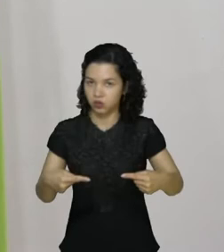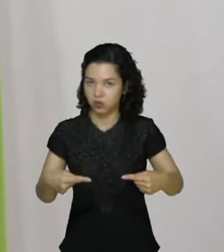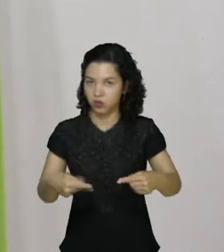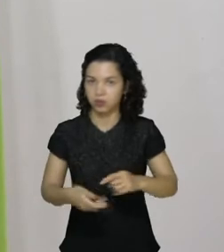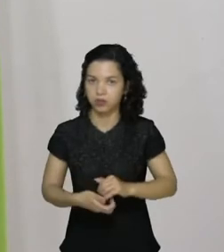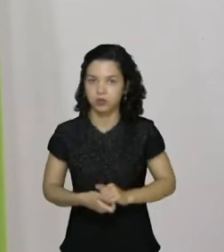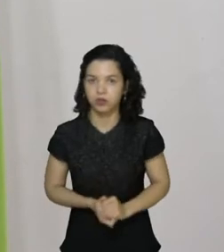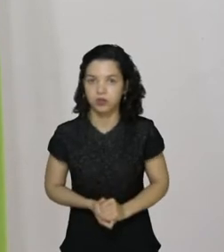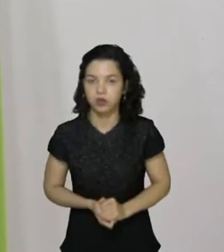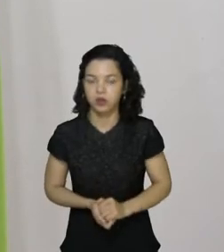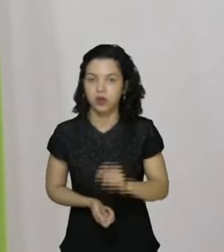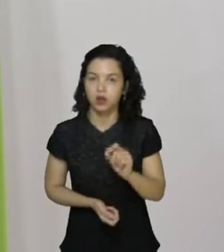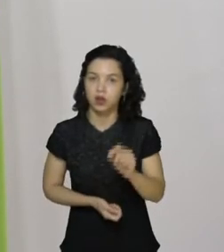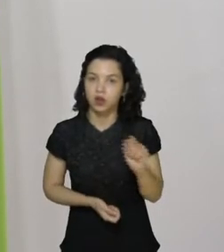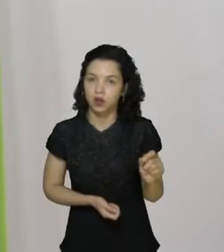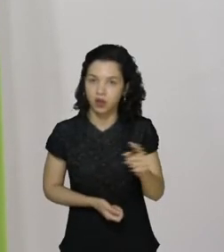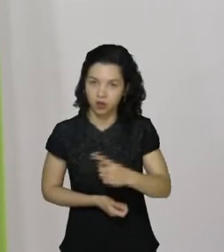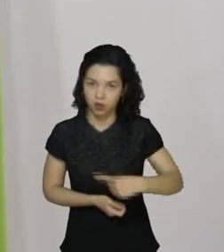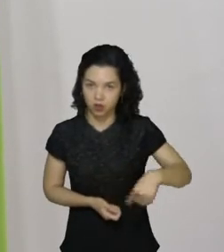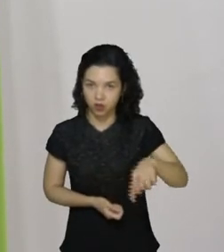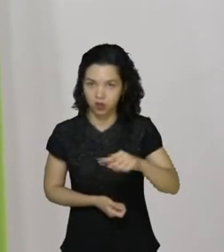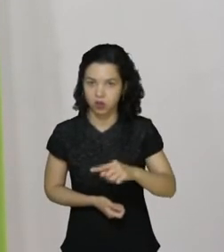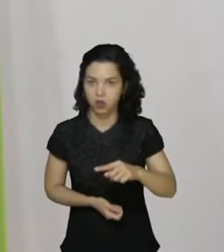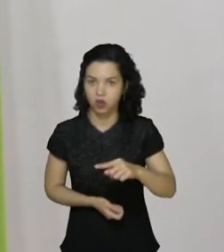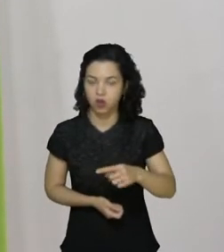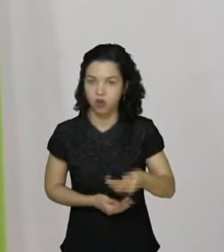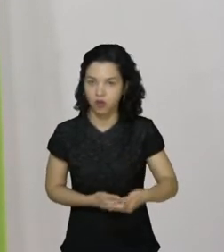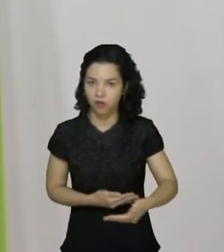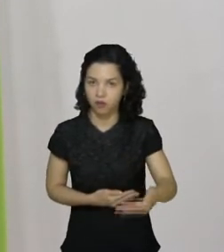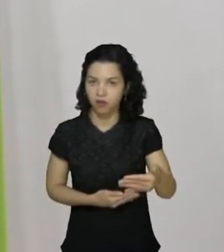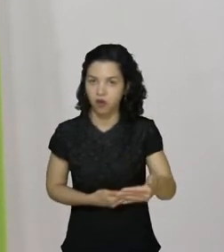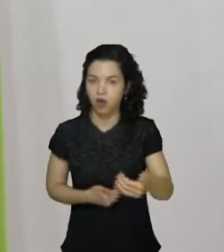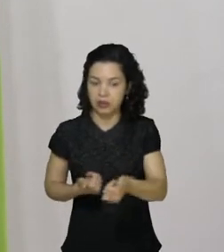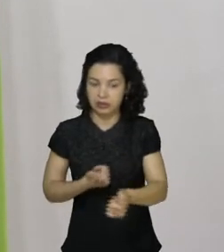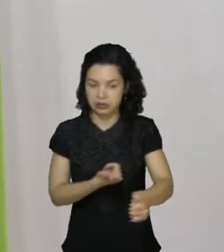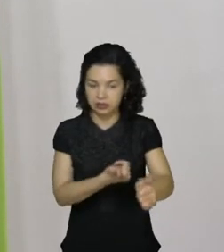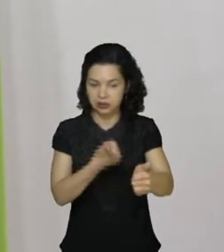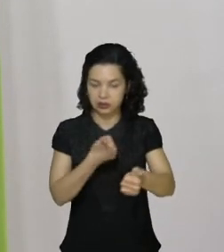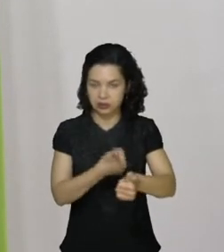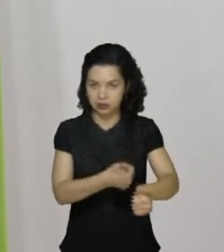se disputava quem que a gente ia ficar seguindo, seja